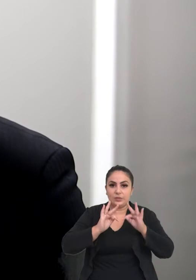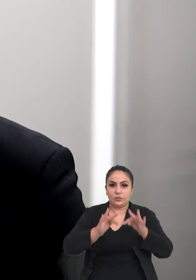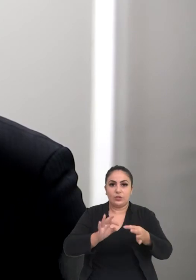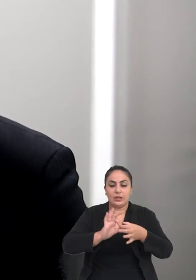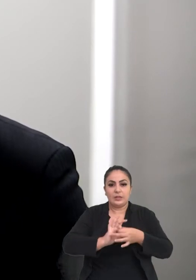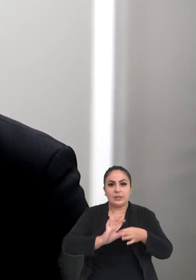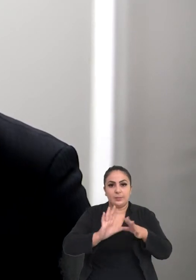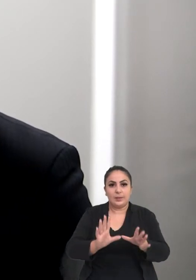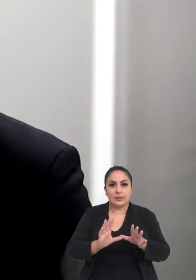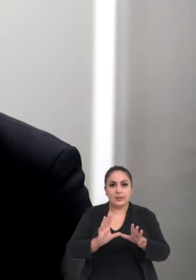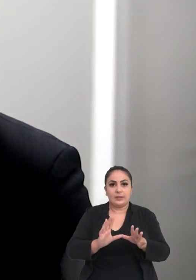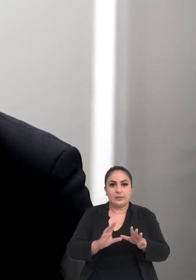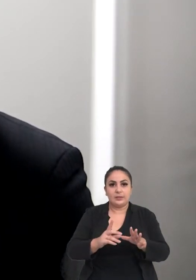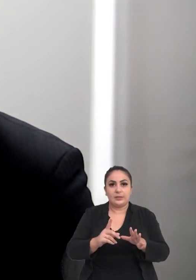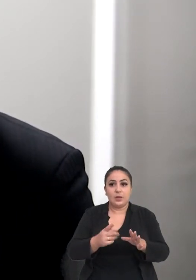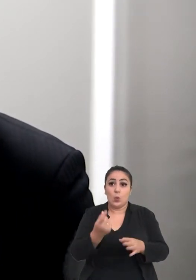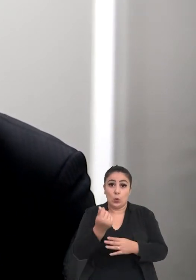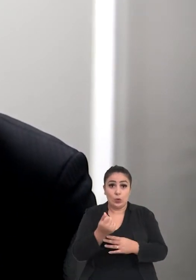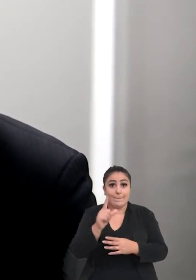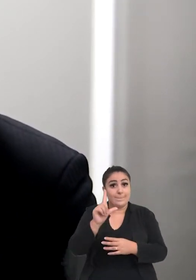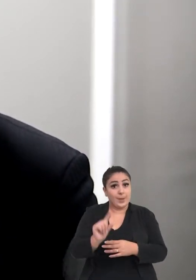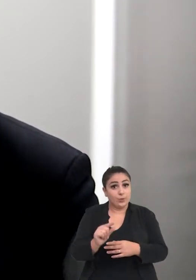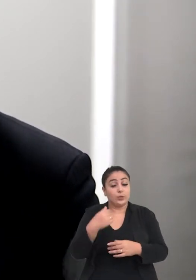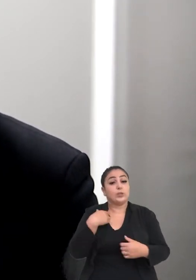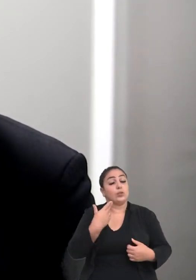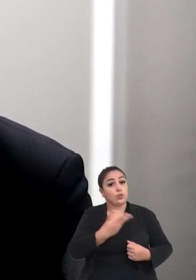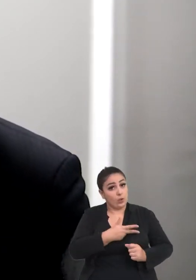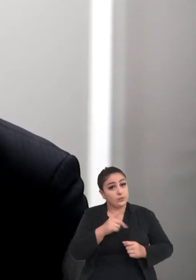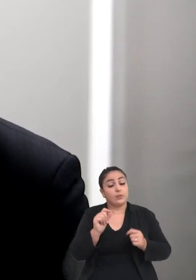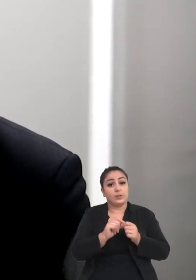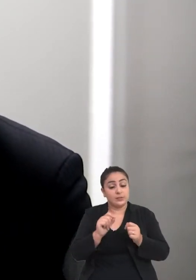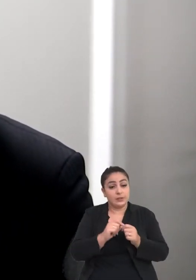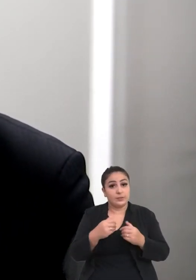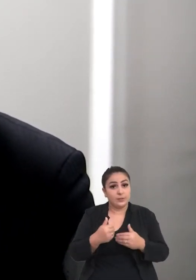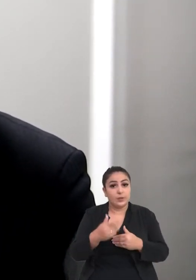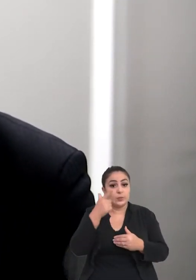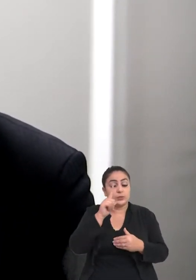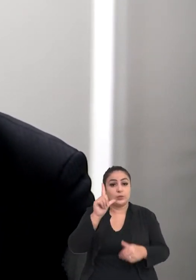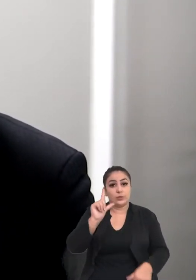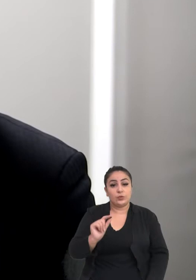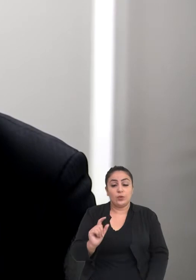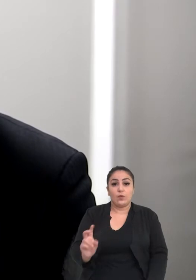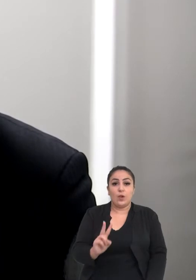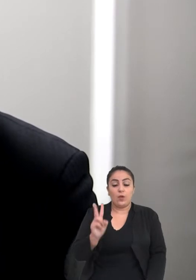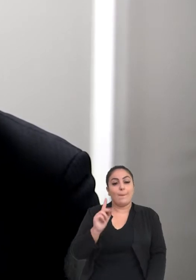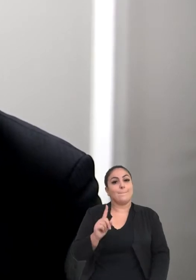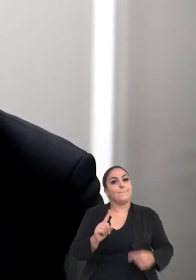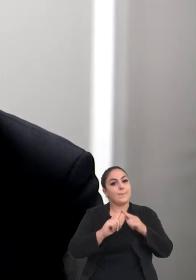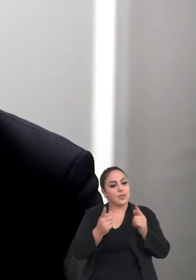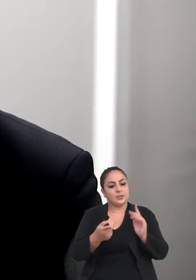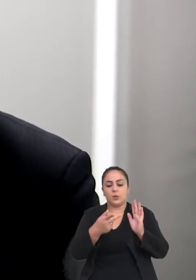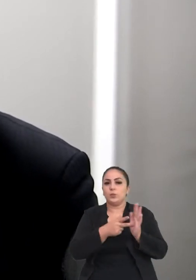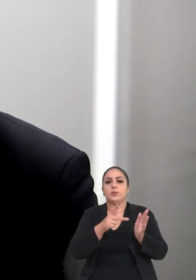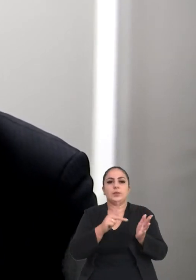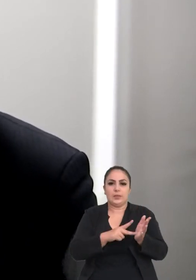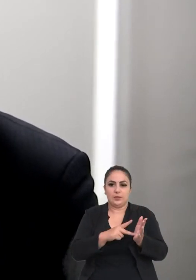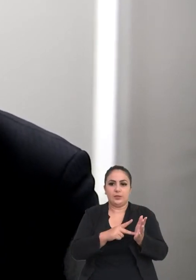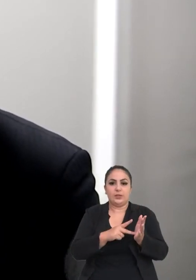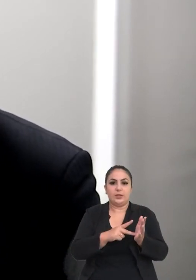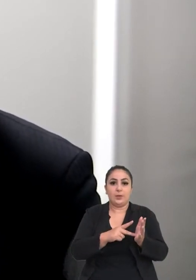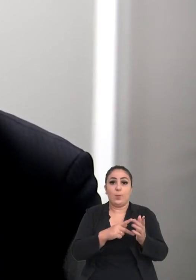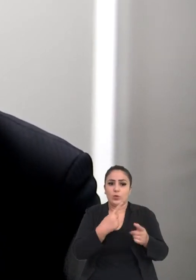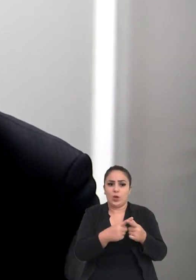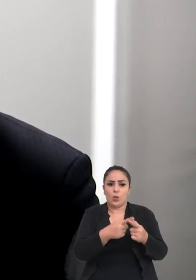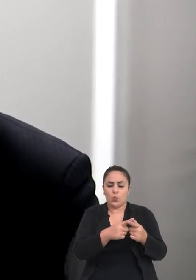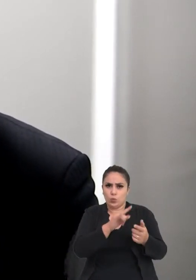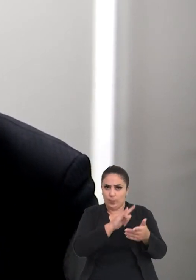tecnologia permite com que os custos sejam menores e é isso que a gente está fazendo, né, reduzindo o valor, mas isso não significa